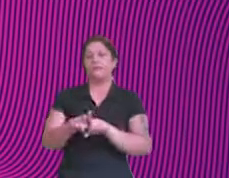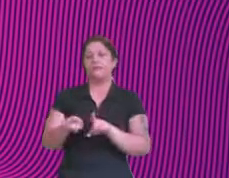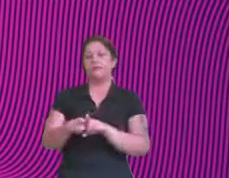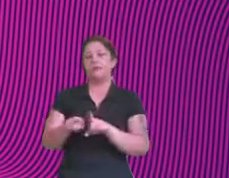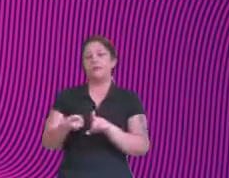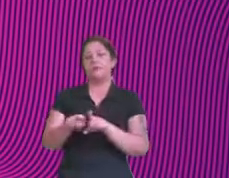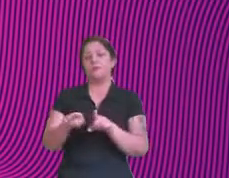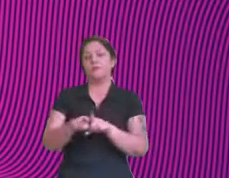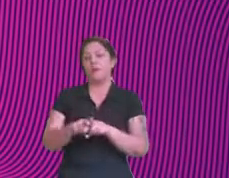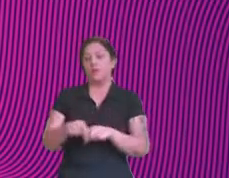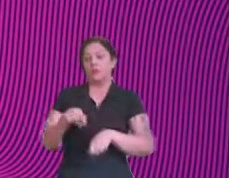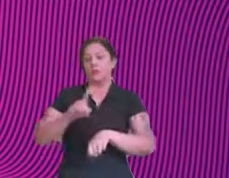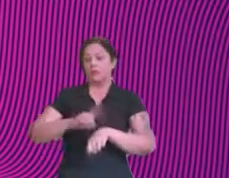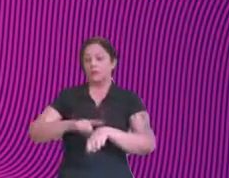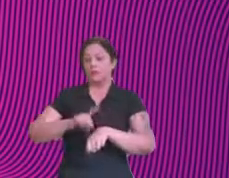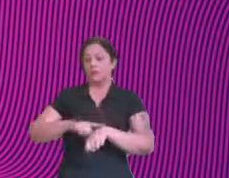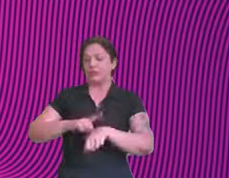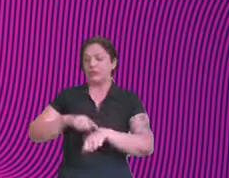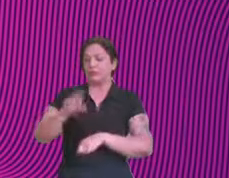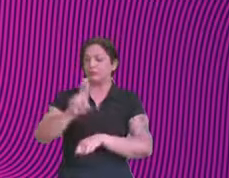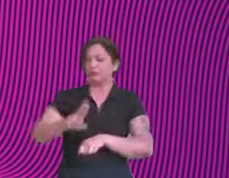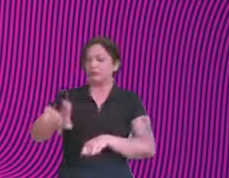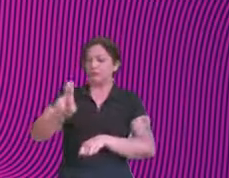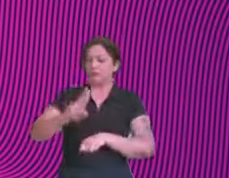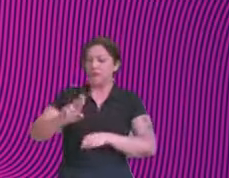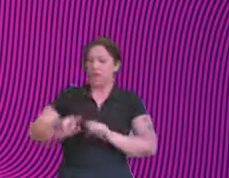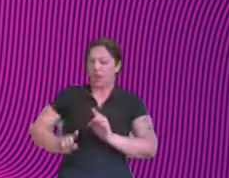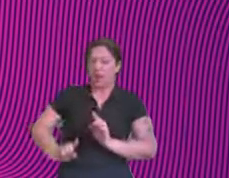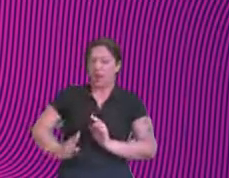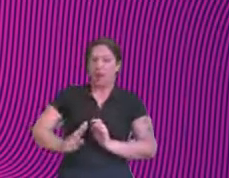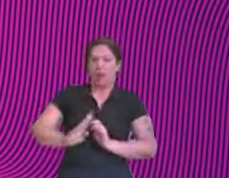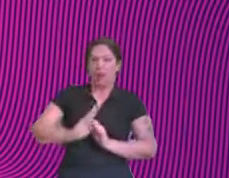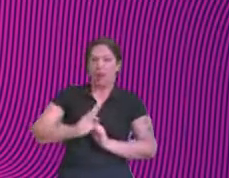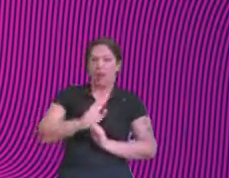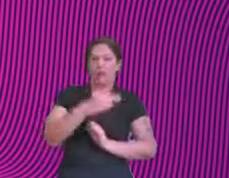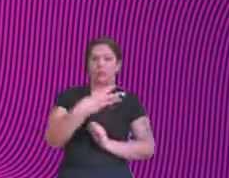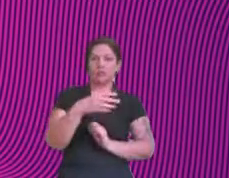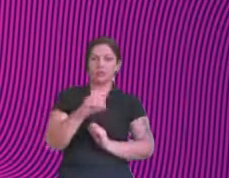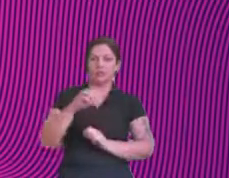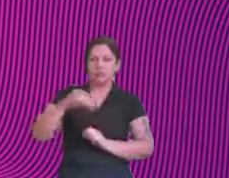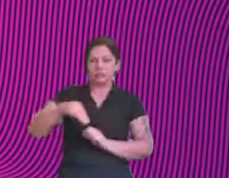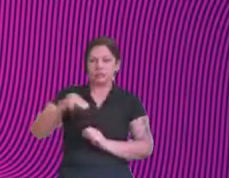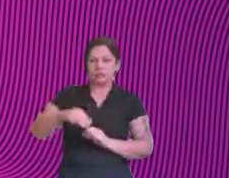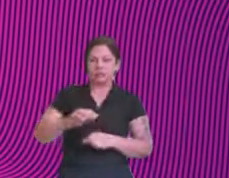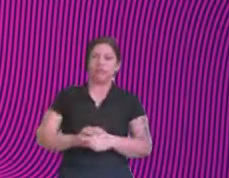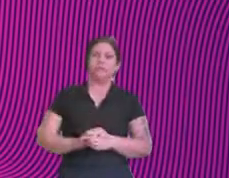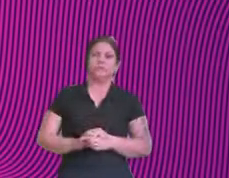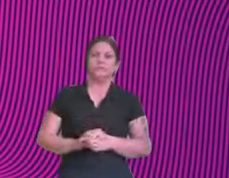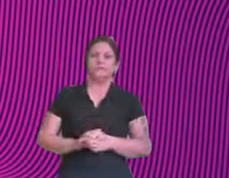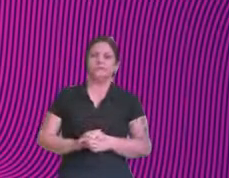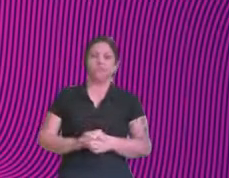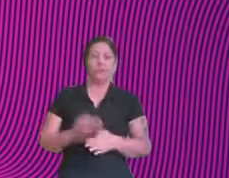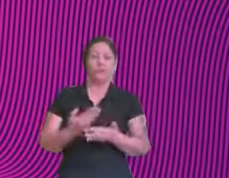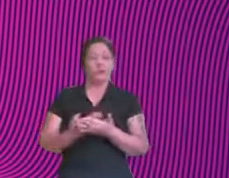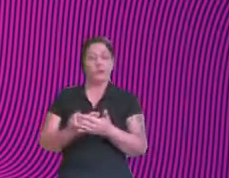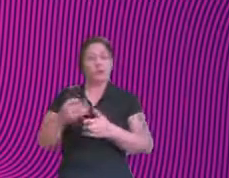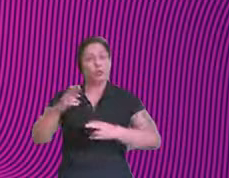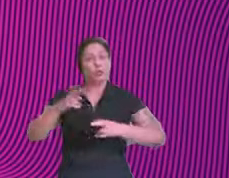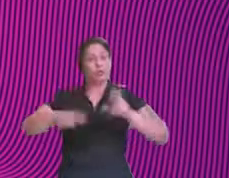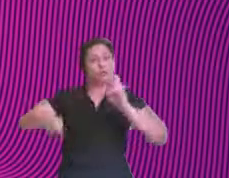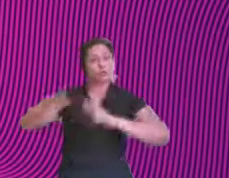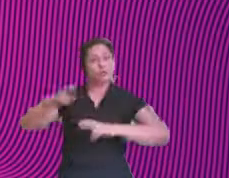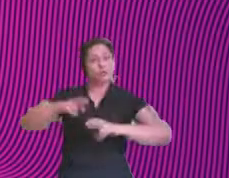do tempo que ele usava uma dose alta em 30 minutos. Né? E a gente tem alguns estudos observando que uma dose menor, de